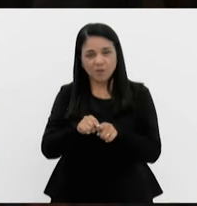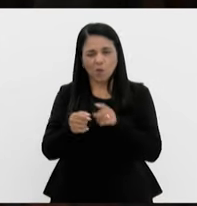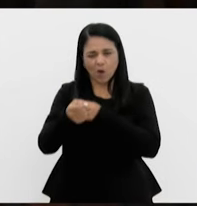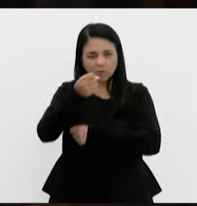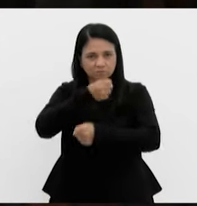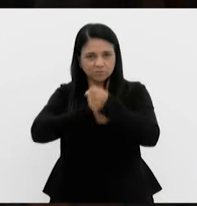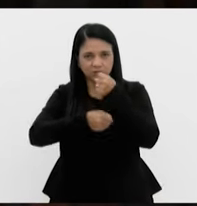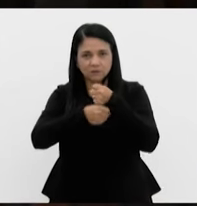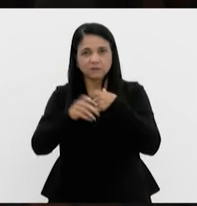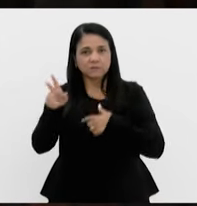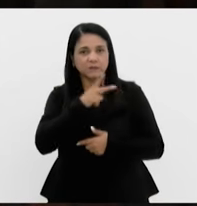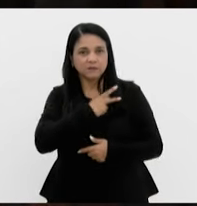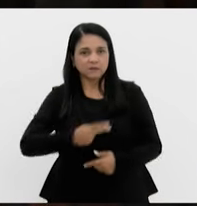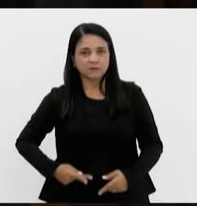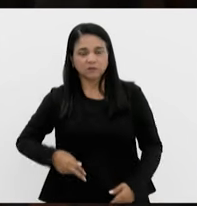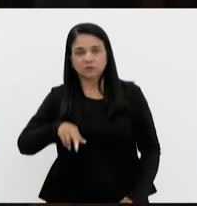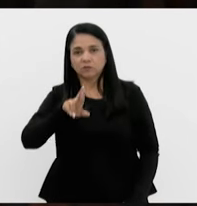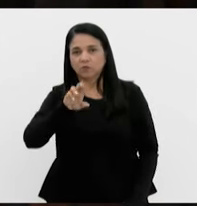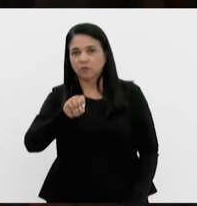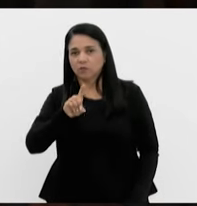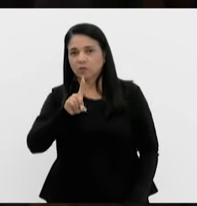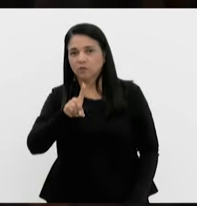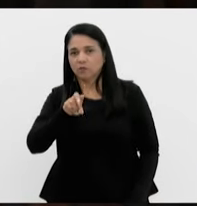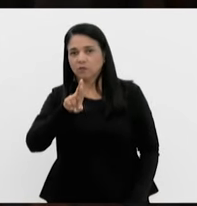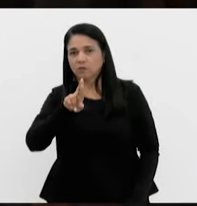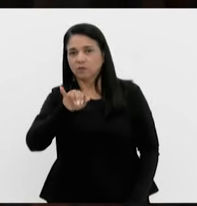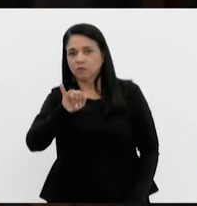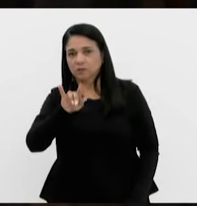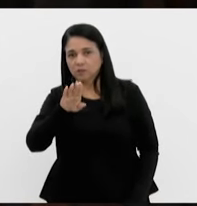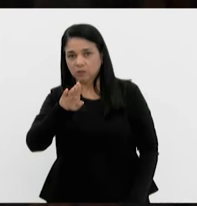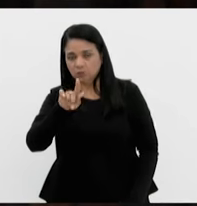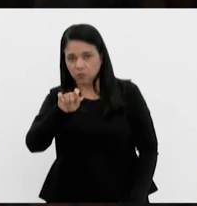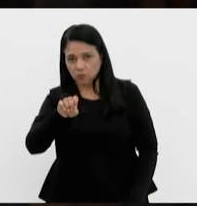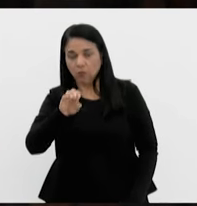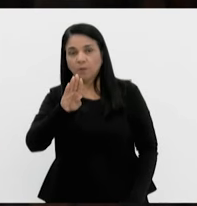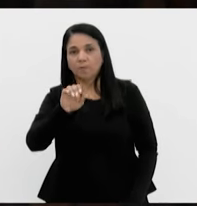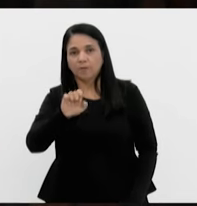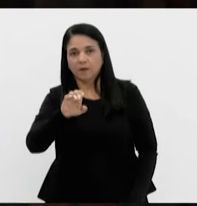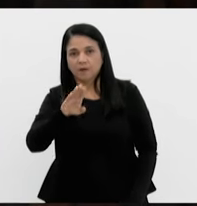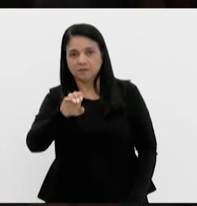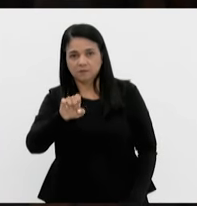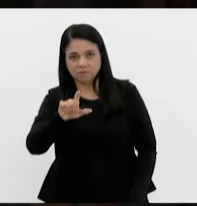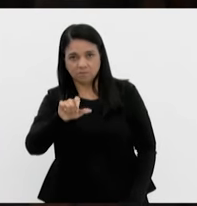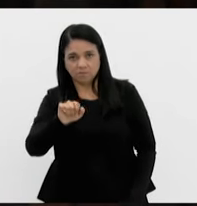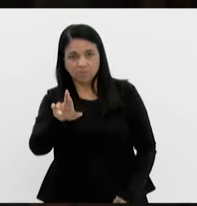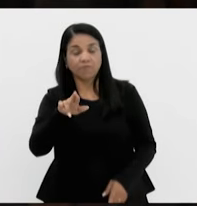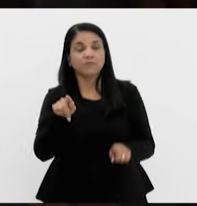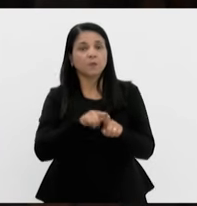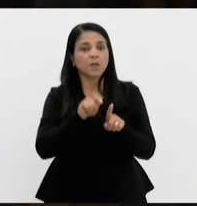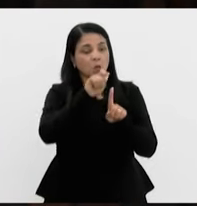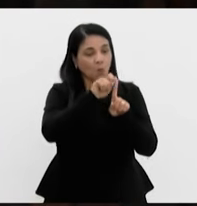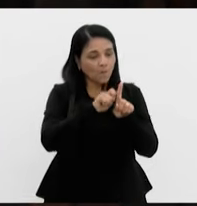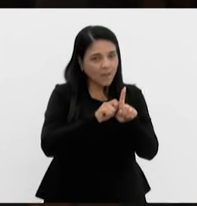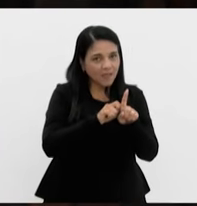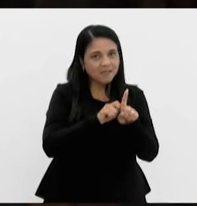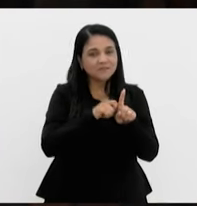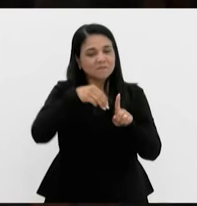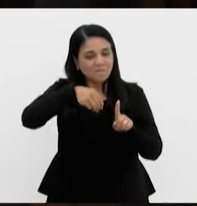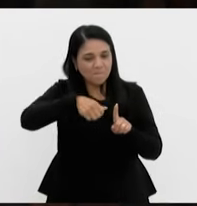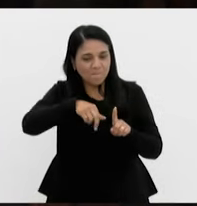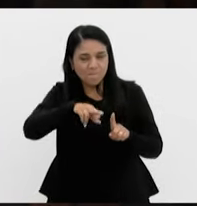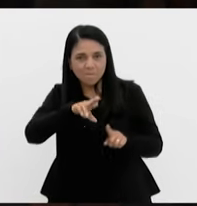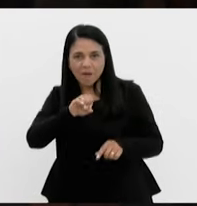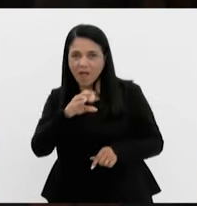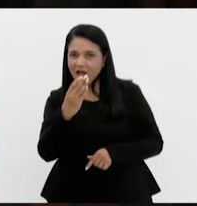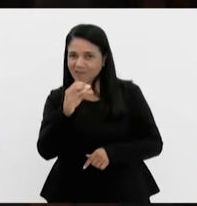passado o nosso Presidente Rodrigo Rodrigo barcel fez também essa mês da mulher né deixando as mulheres as deputadas para